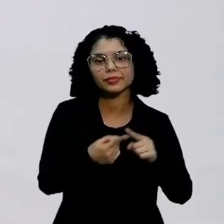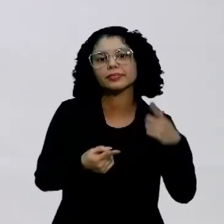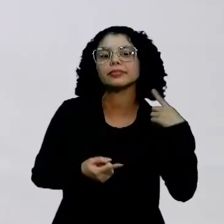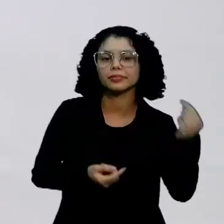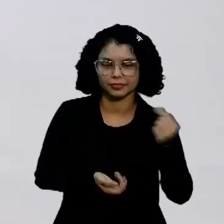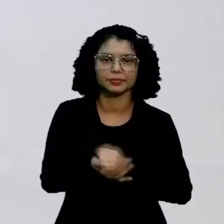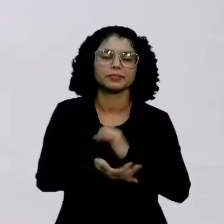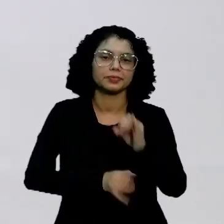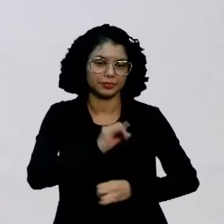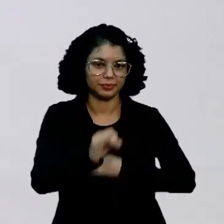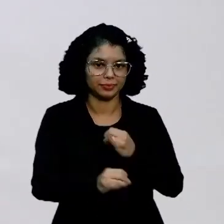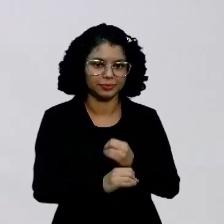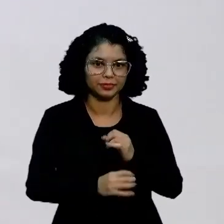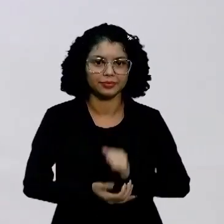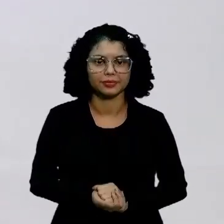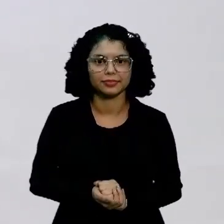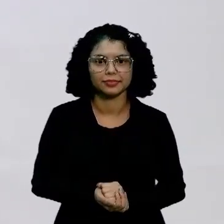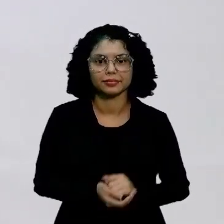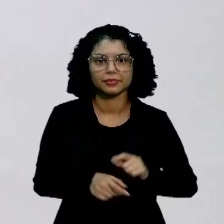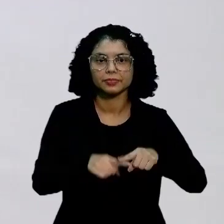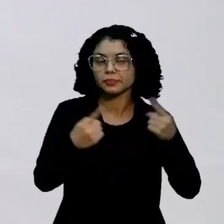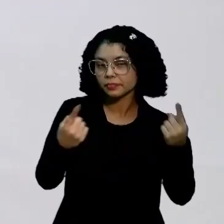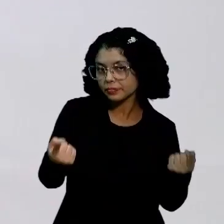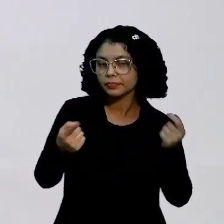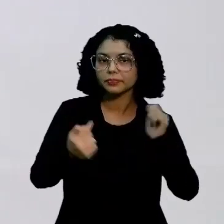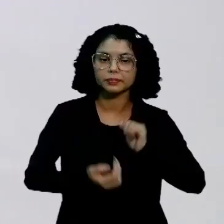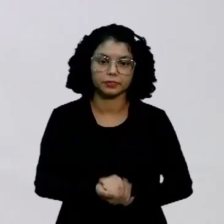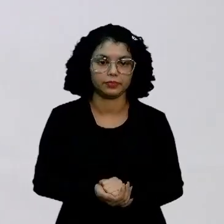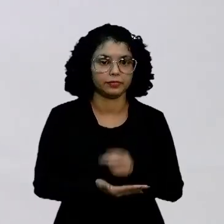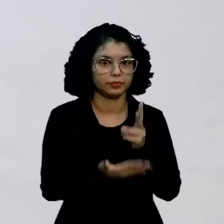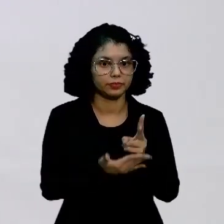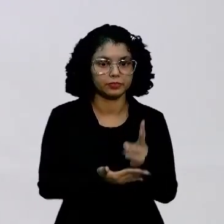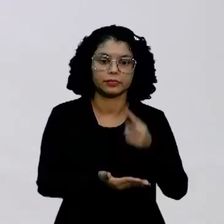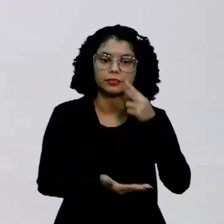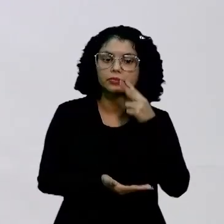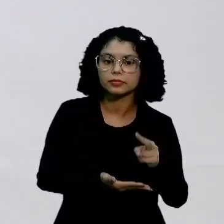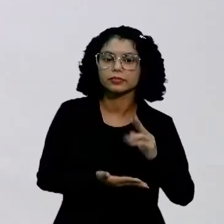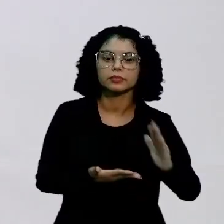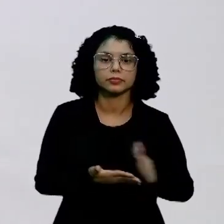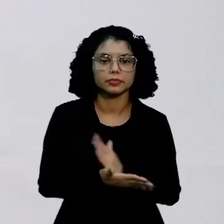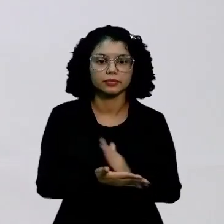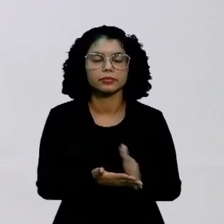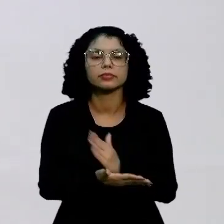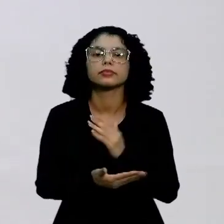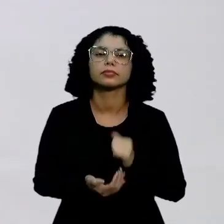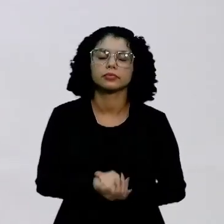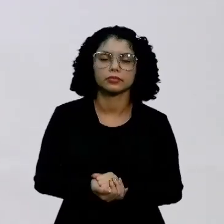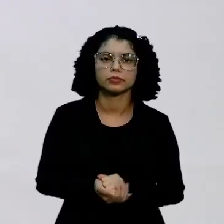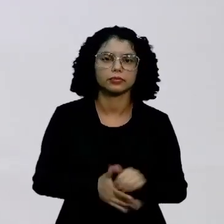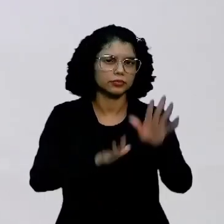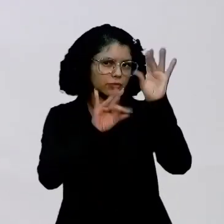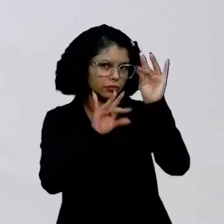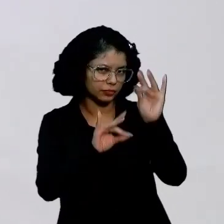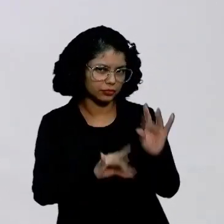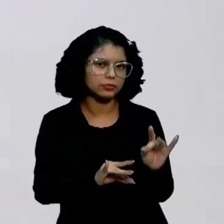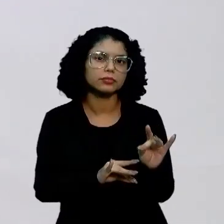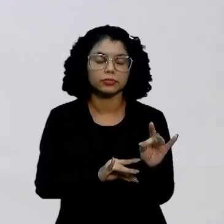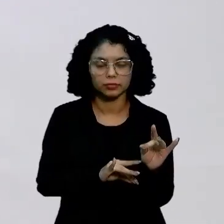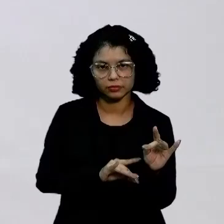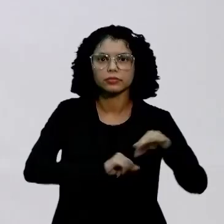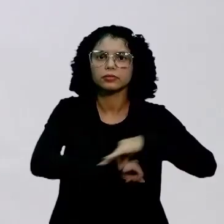casa tem a internet à disposição, tá? Então a gente sempre vê algumas obras arquitetônicas aí que